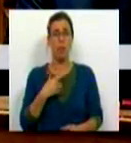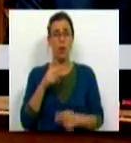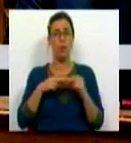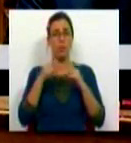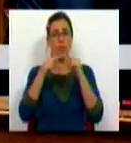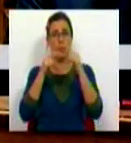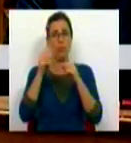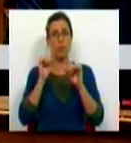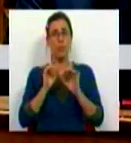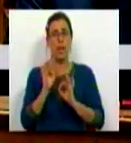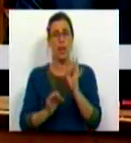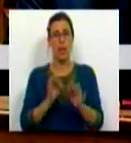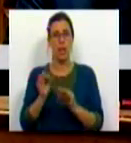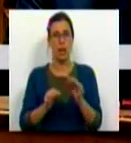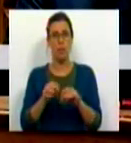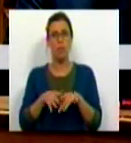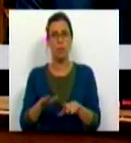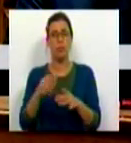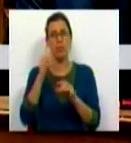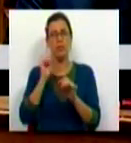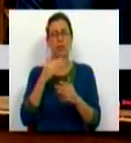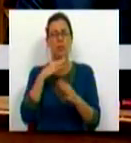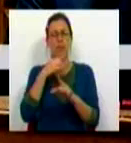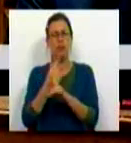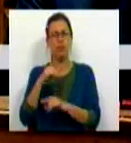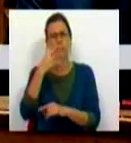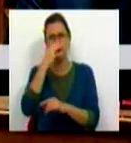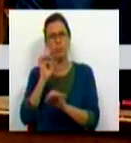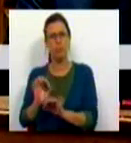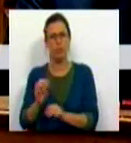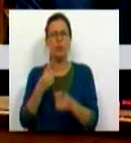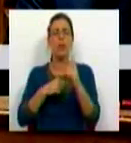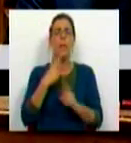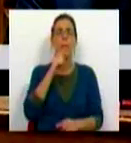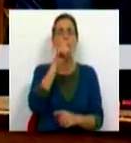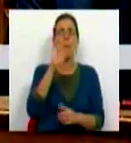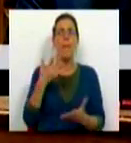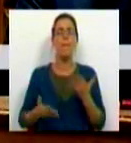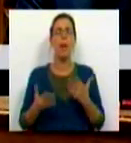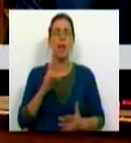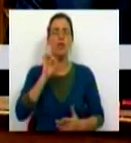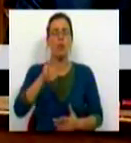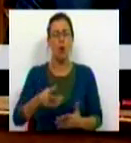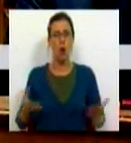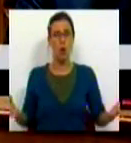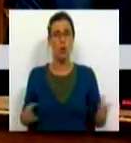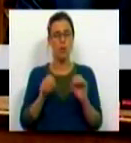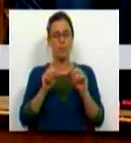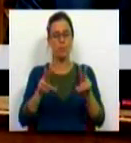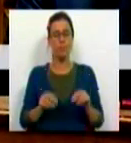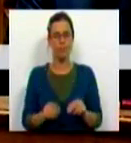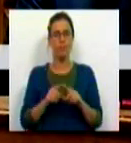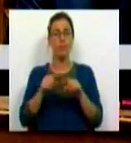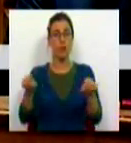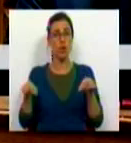a construção da estação de tratamento dos efluentes suinícolas. Sr. Ministro, a pergunta que lhe faço é: que balanço faz da regularização